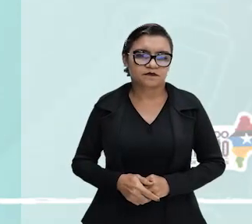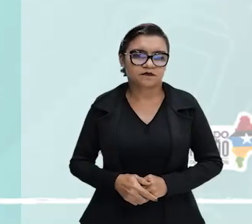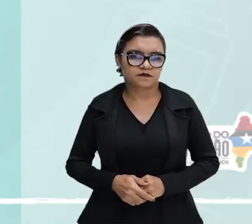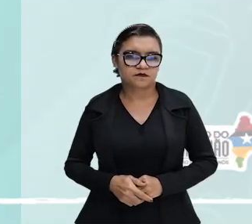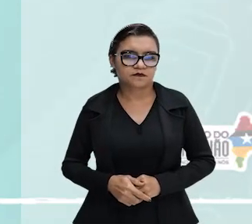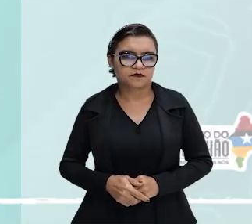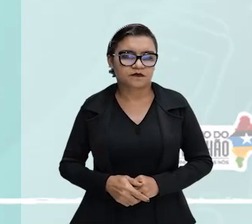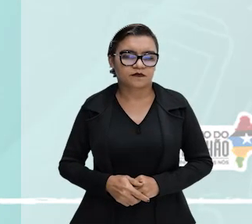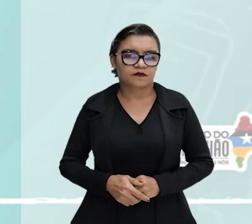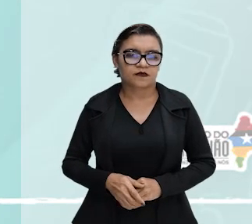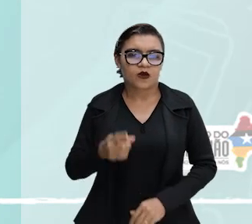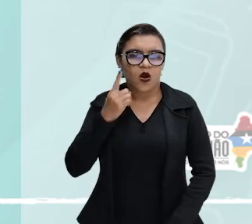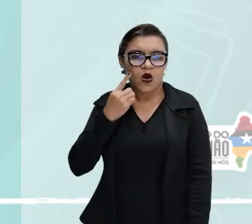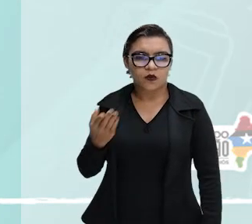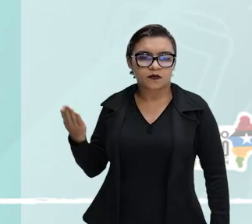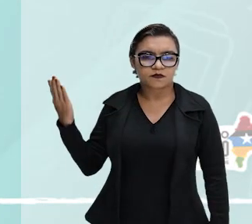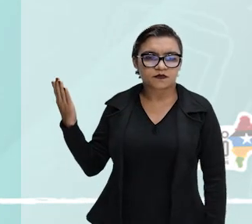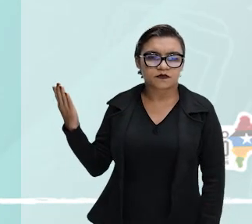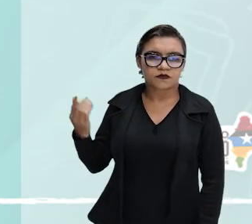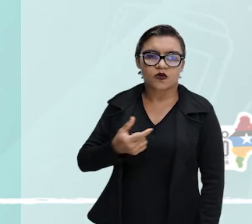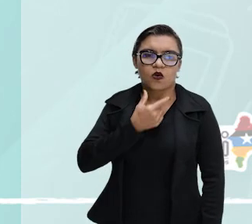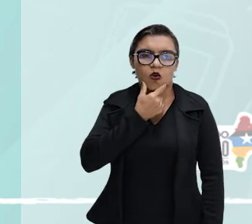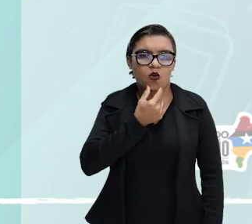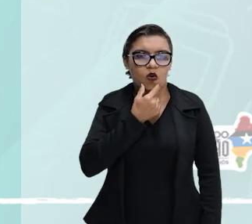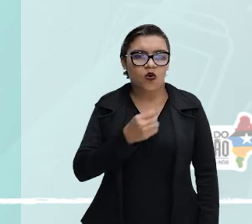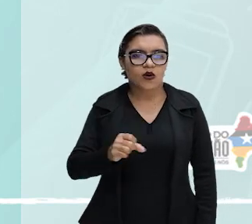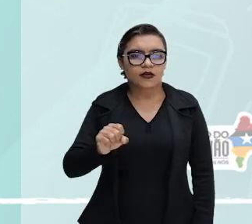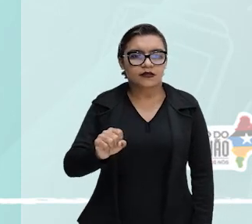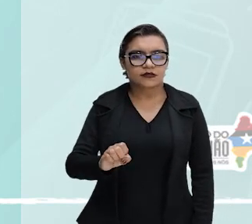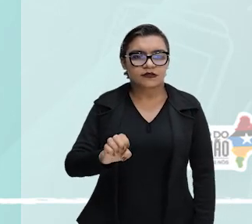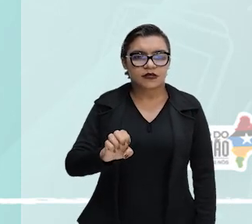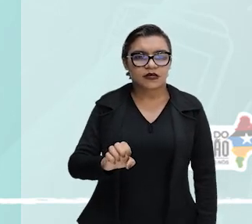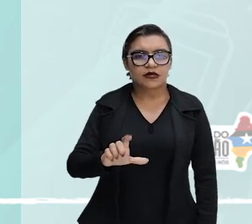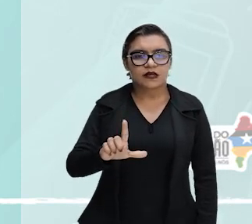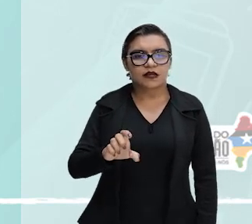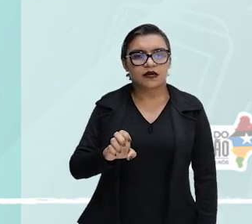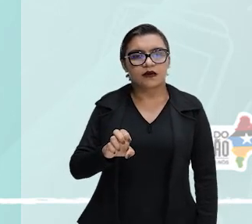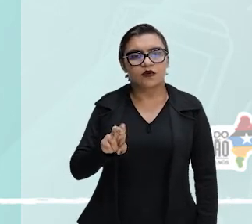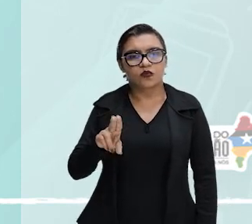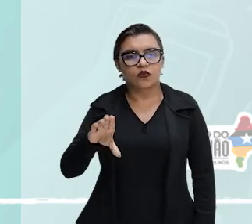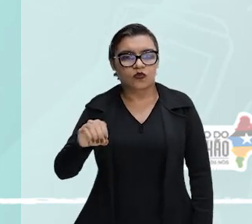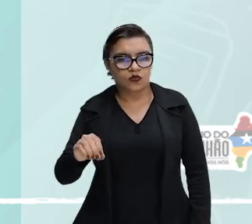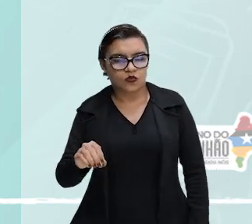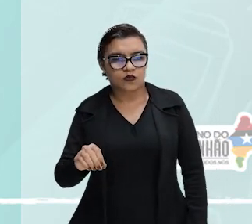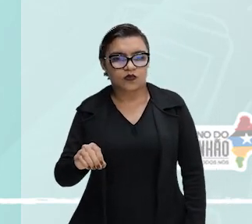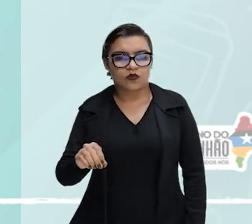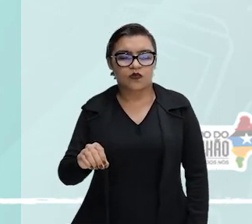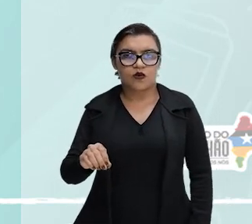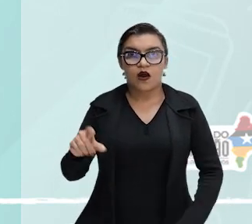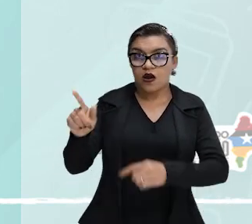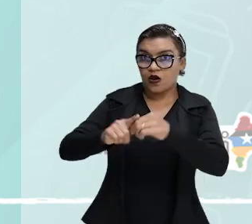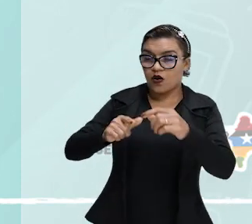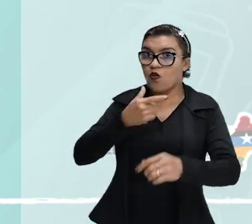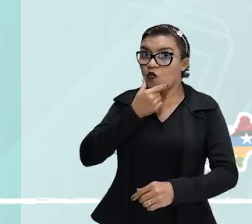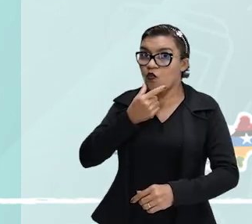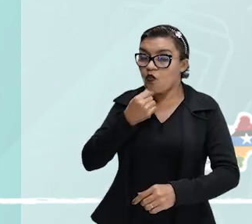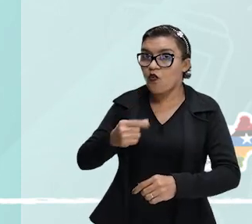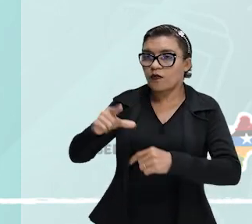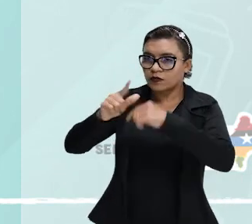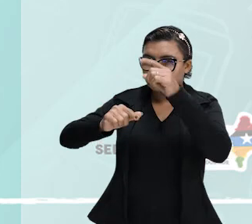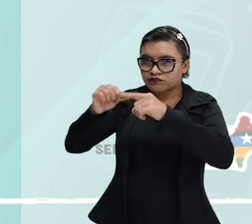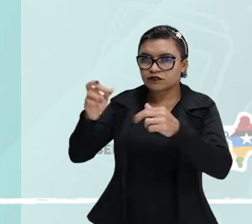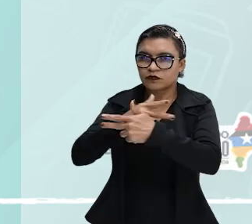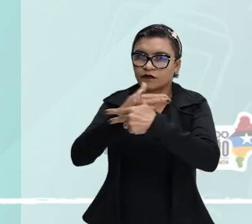o Seleuco de Seleucia, né? Ele é um astrônomo mesopotâmico que viveu um século após